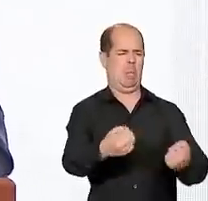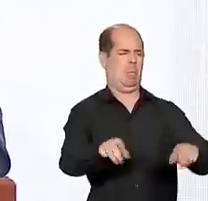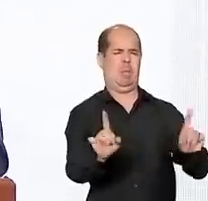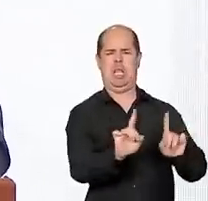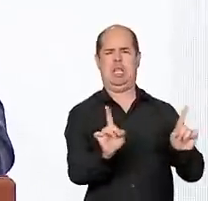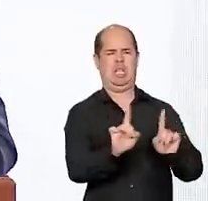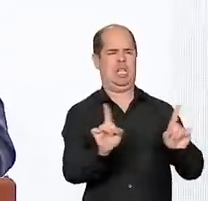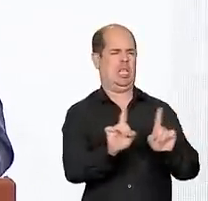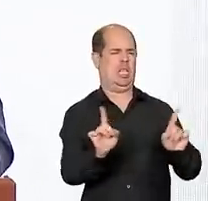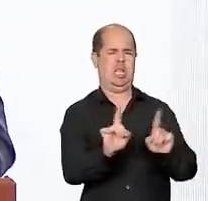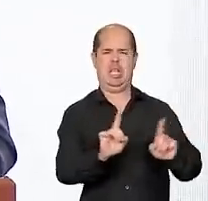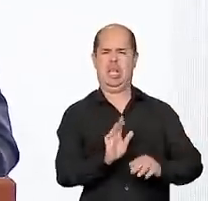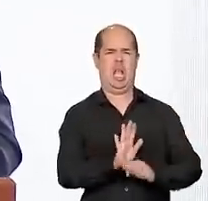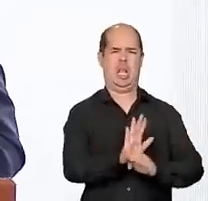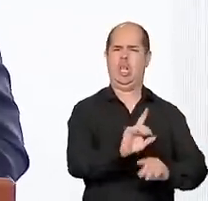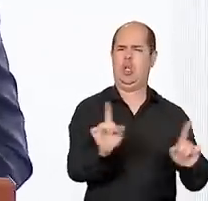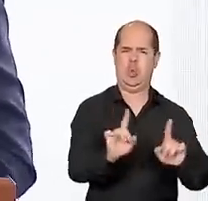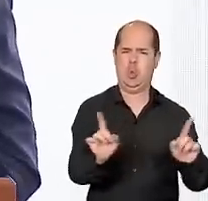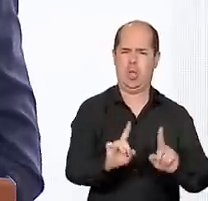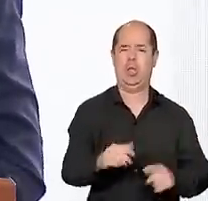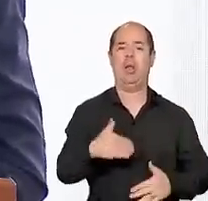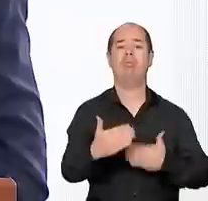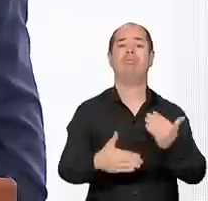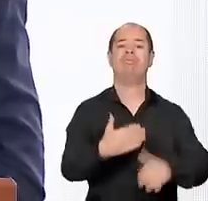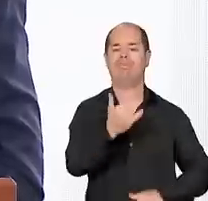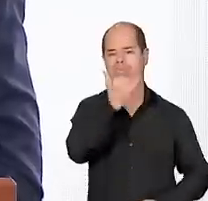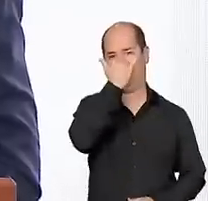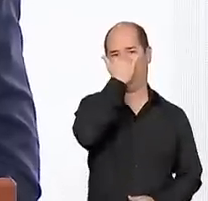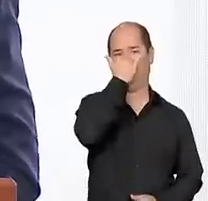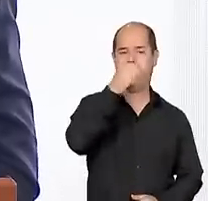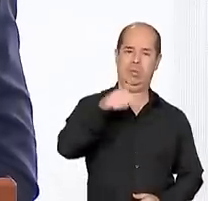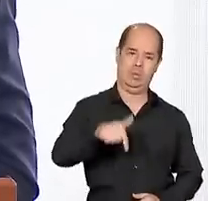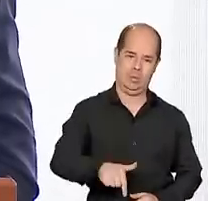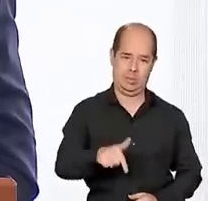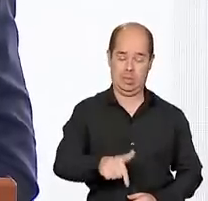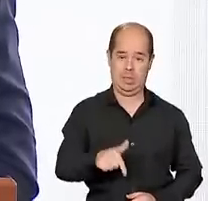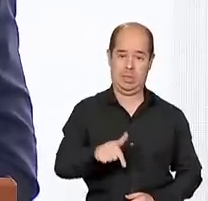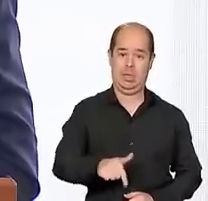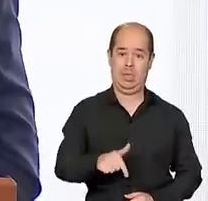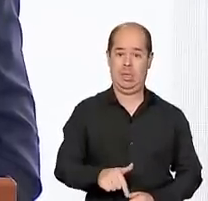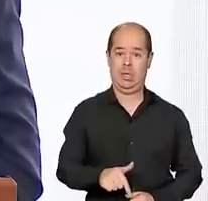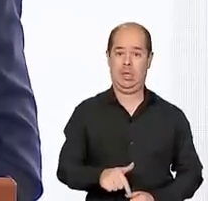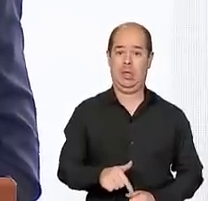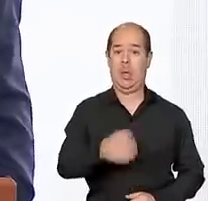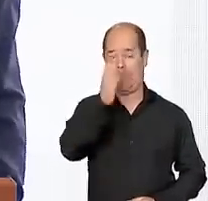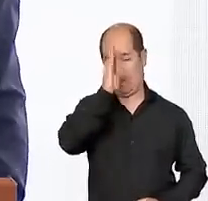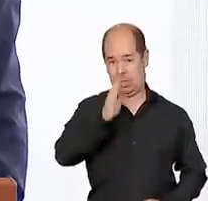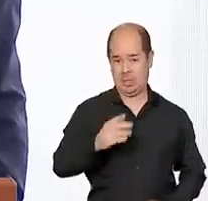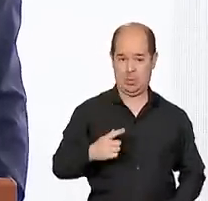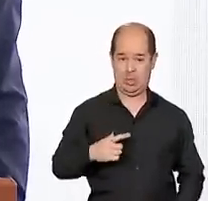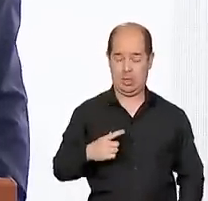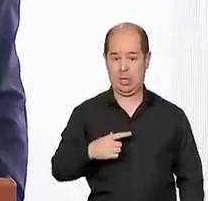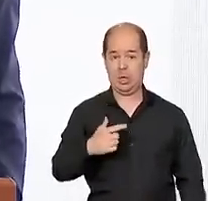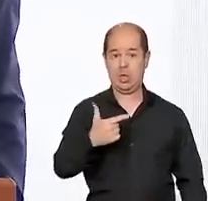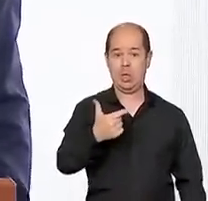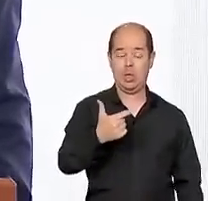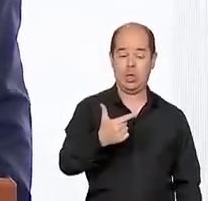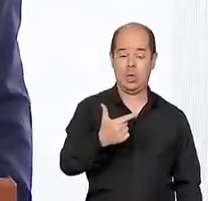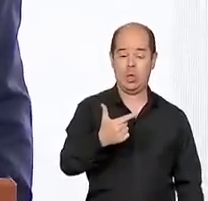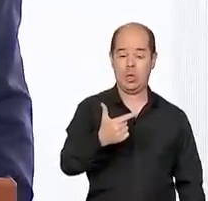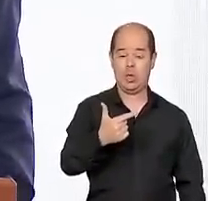negacionista, com triste resultado. O Brasil tem 2,5%, aliás,